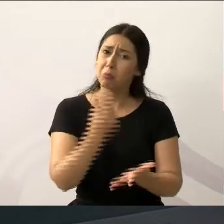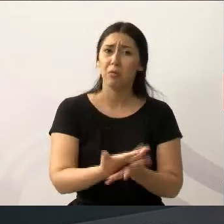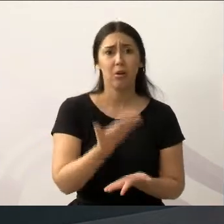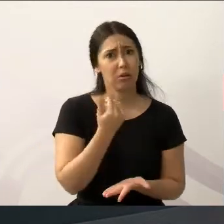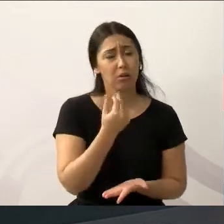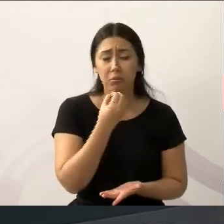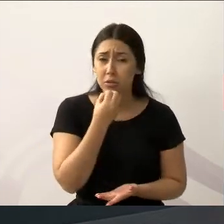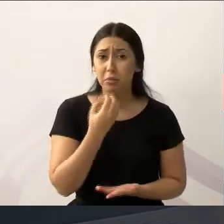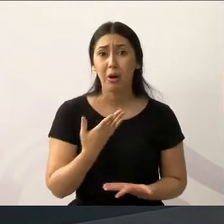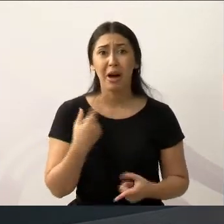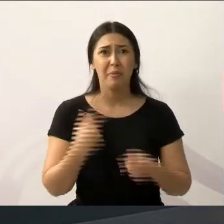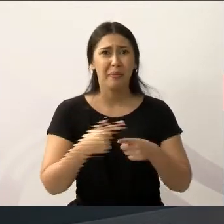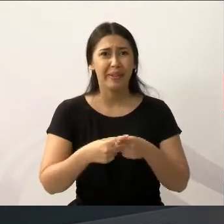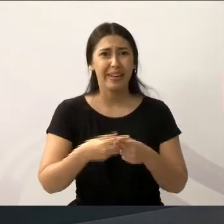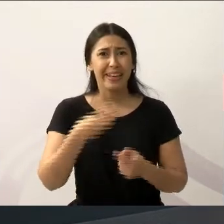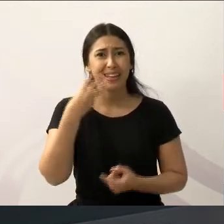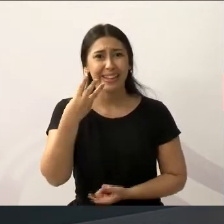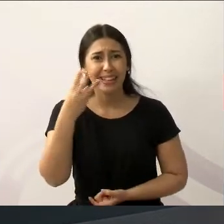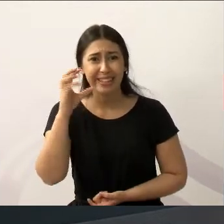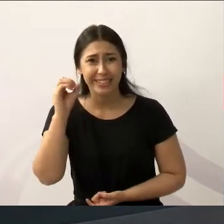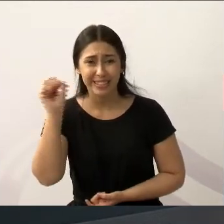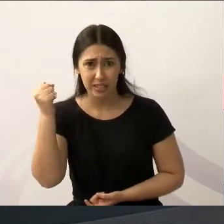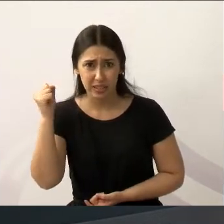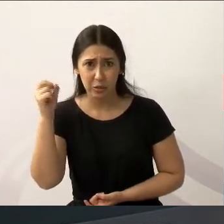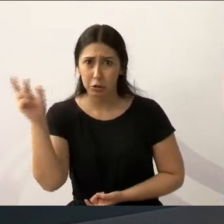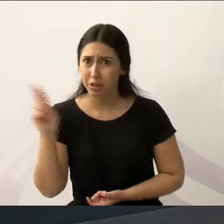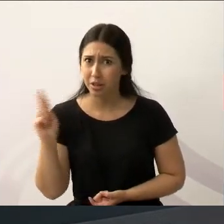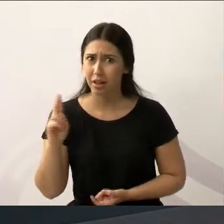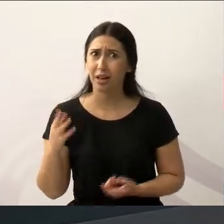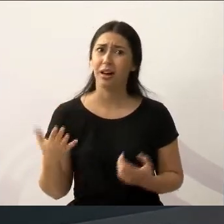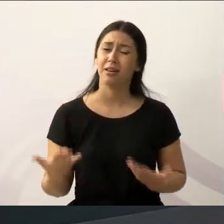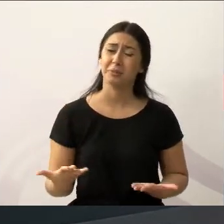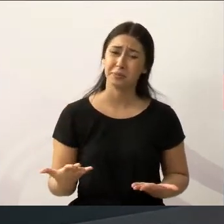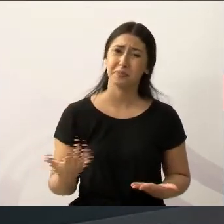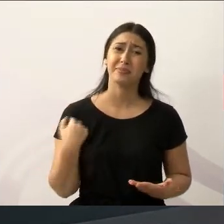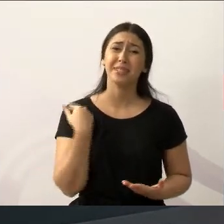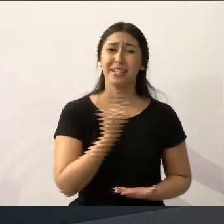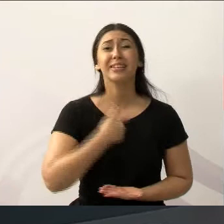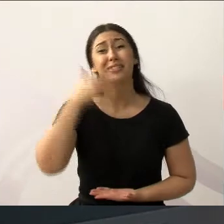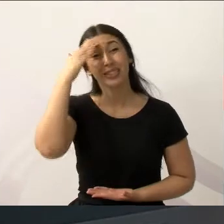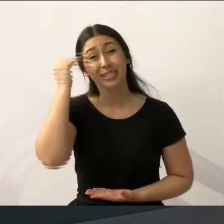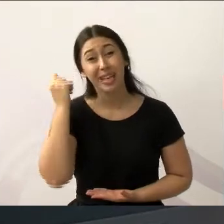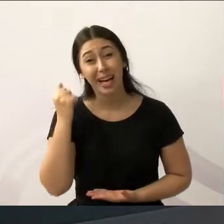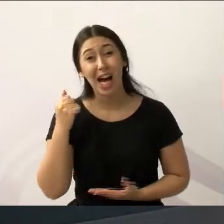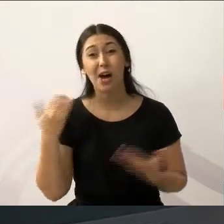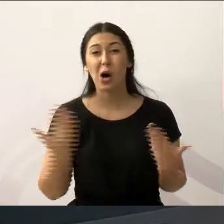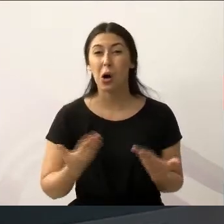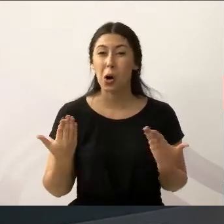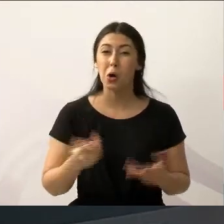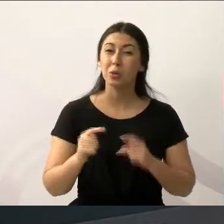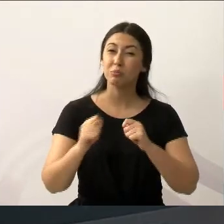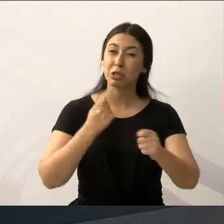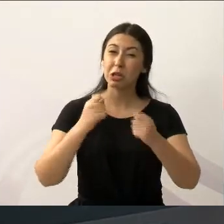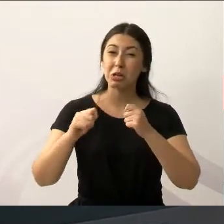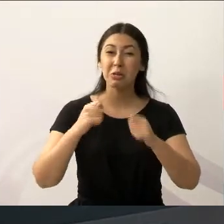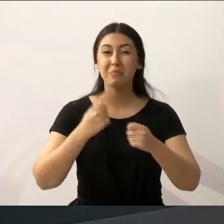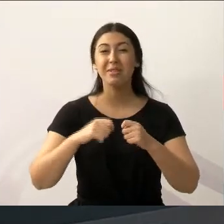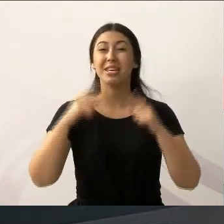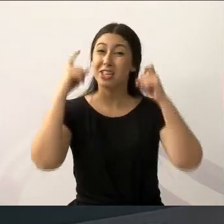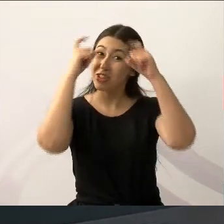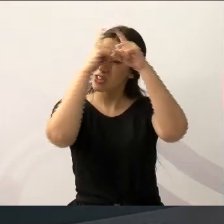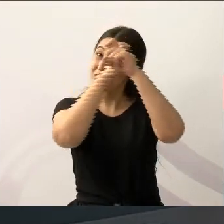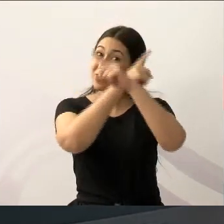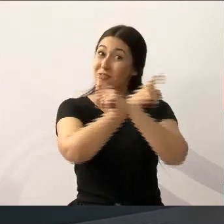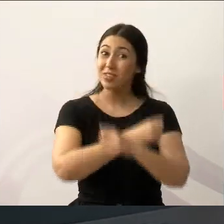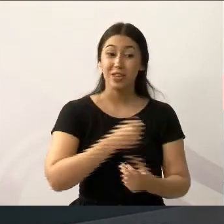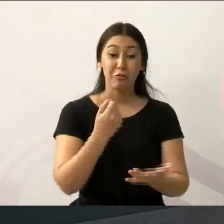porque R$308 hoje, com todo respeito, né, a gente sabe que com essa crise, muitos aproveitam para aumentar o preço dos